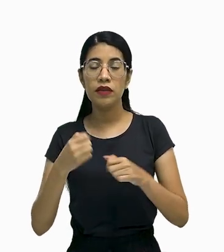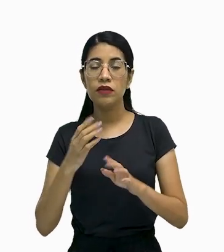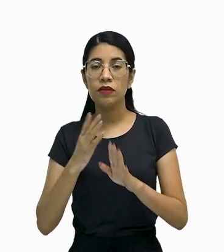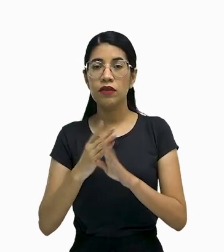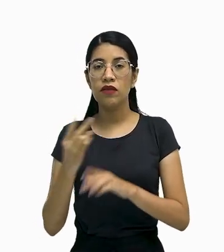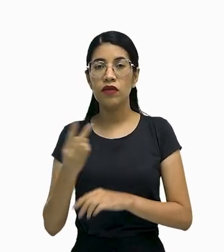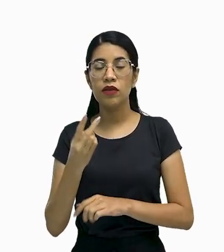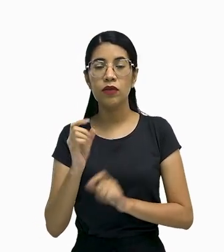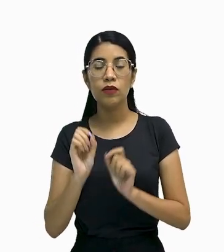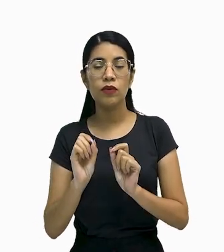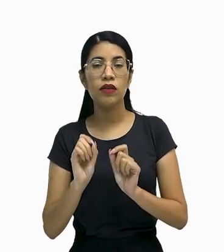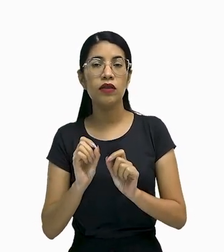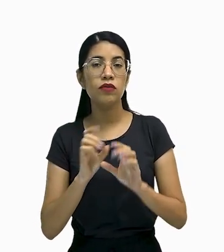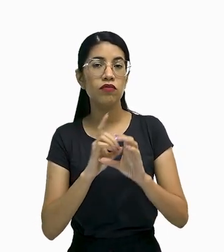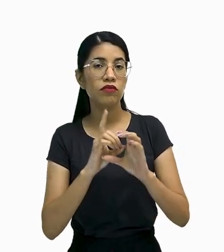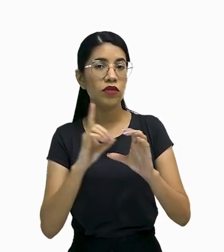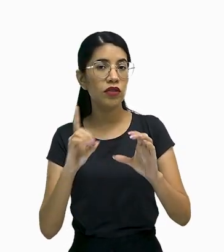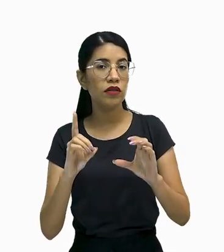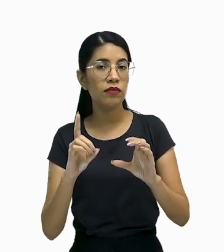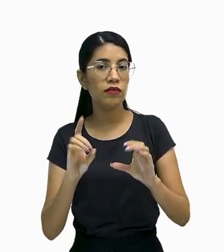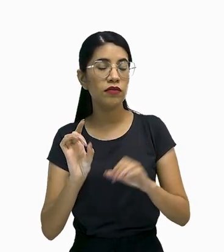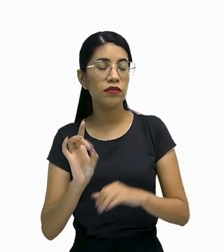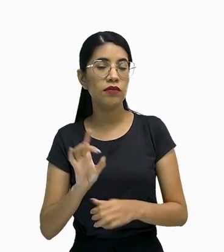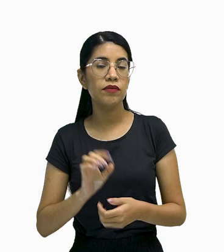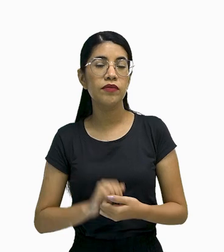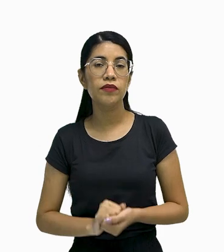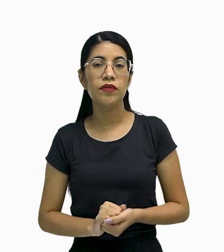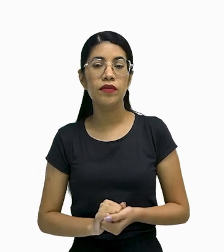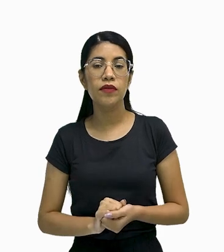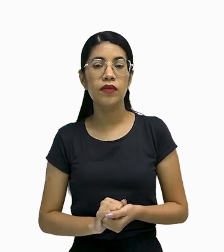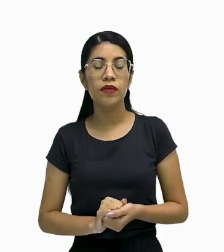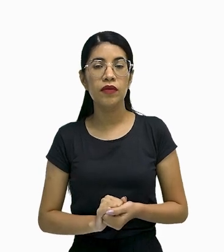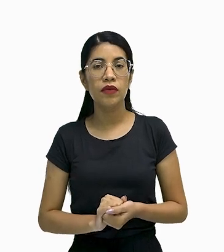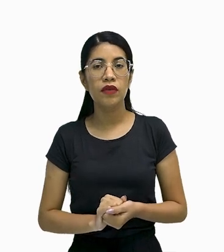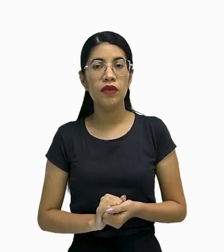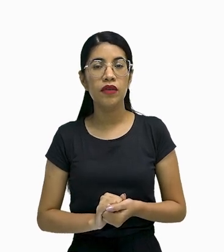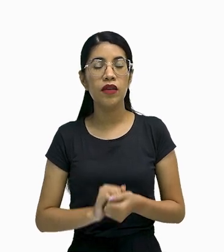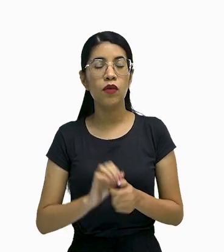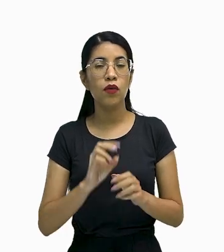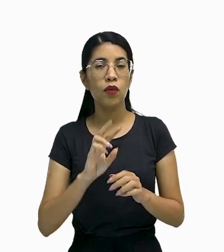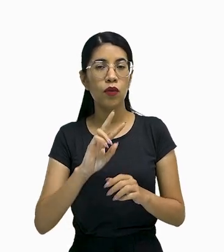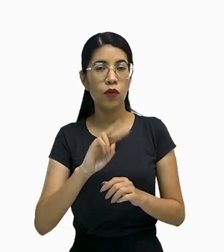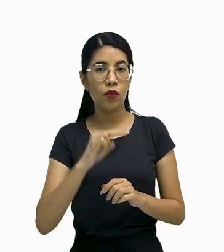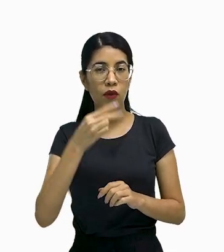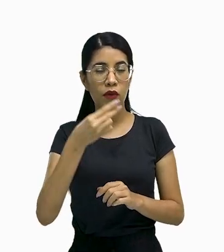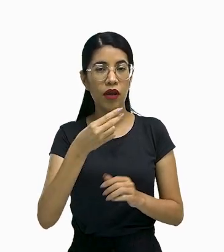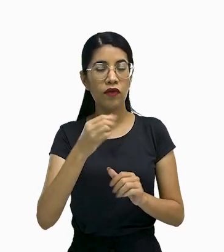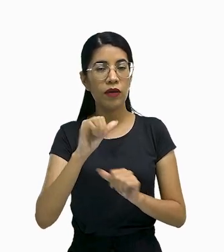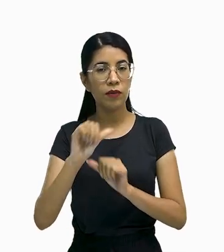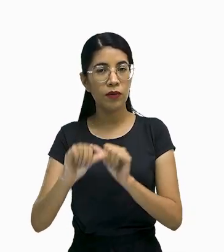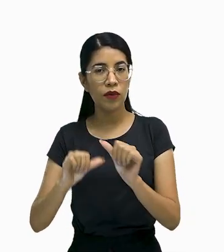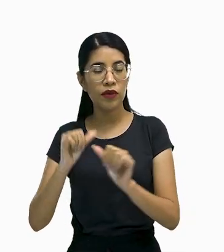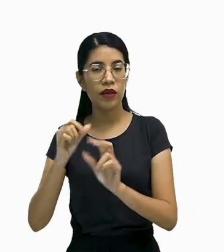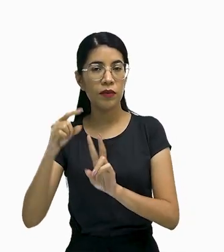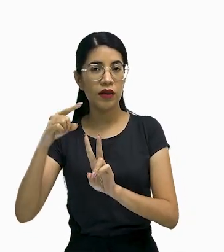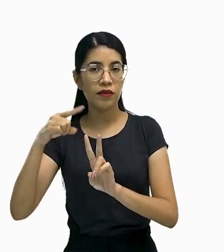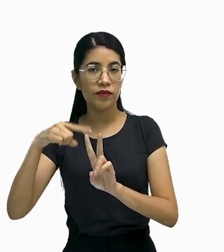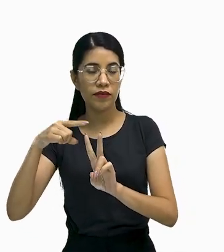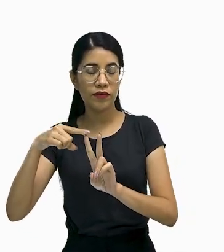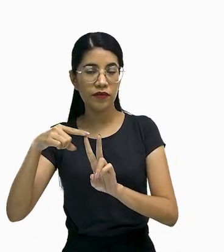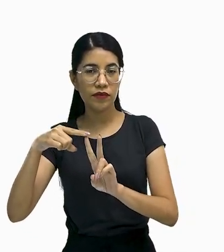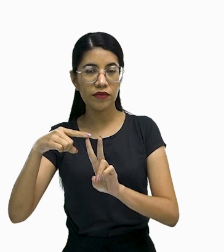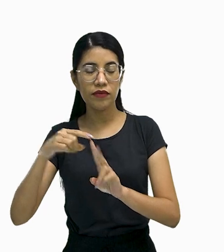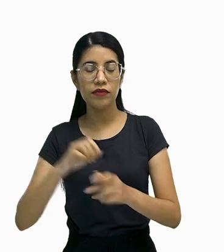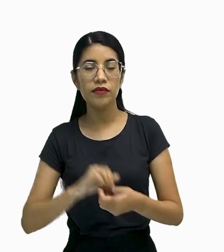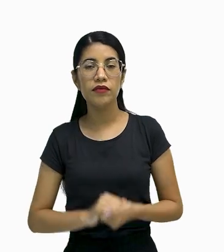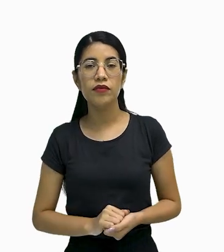valor do diâmetro. Então, esse expoente 2 passará em forma de raiz quadrada. Então,